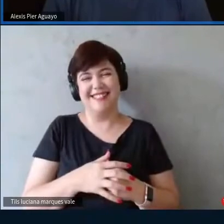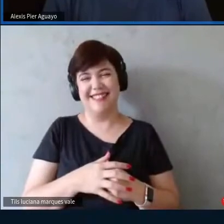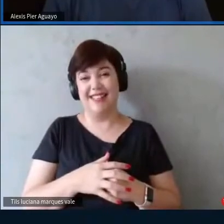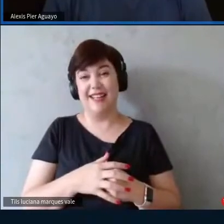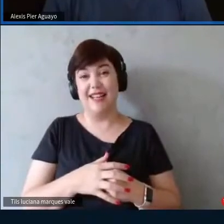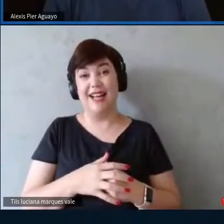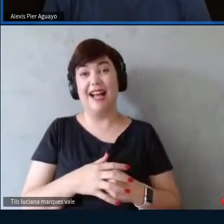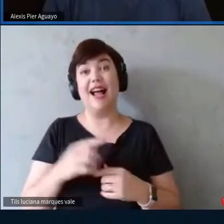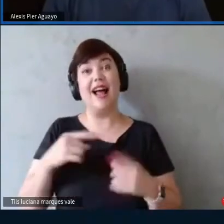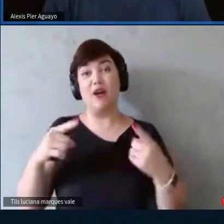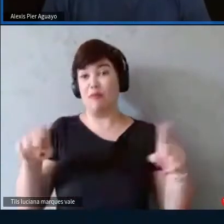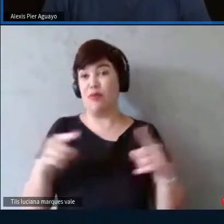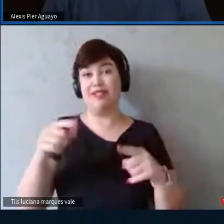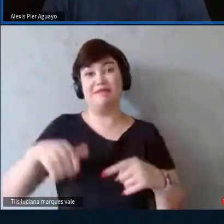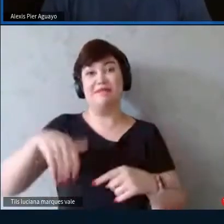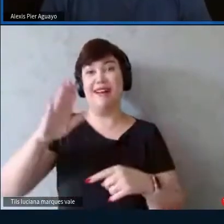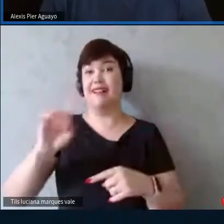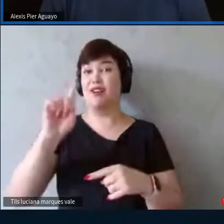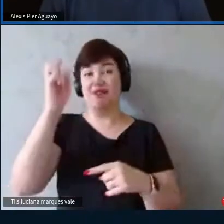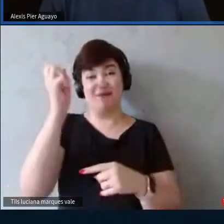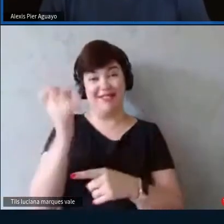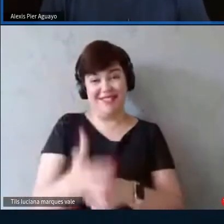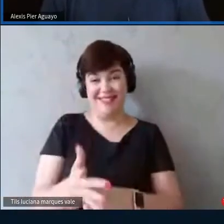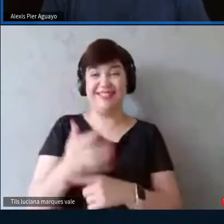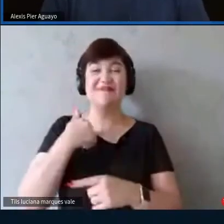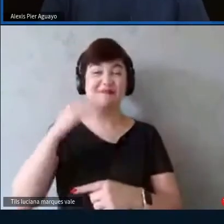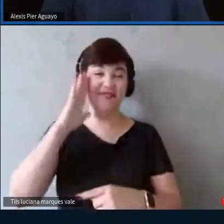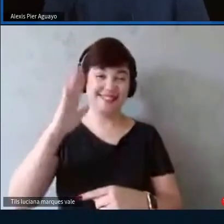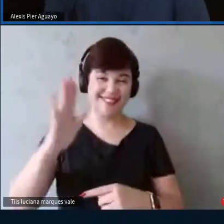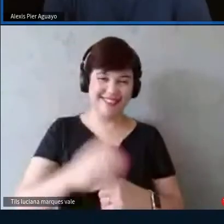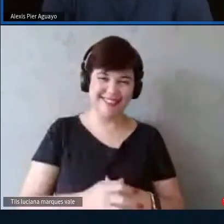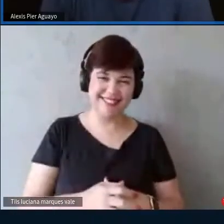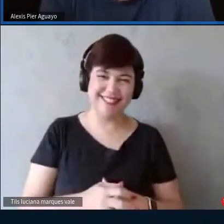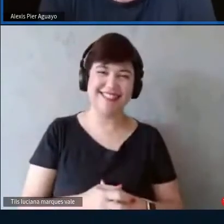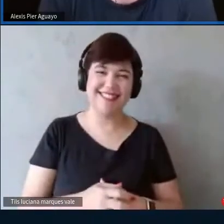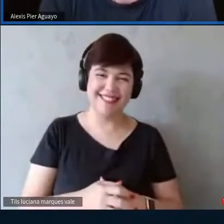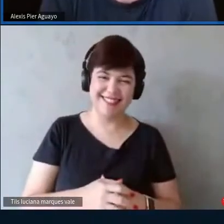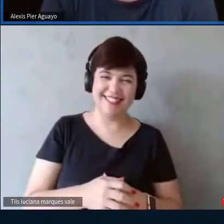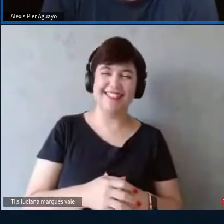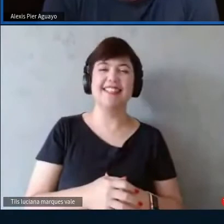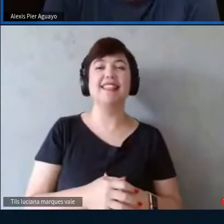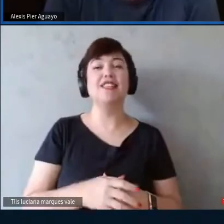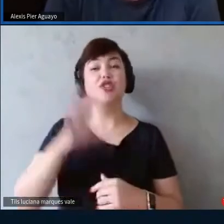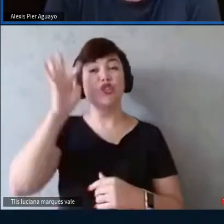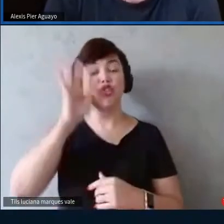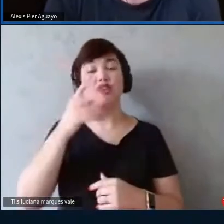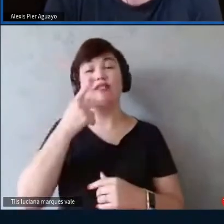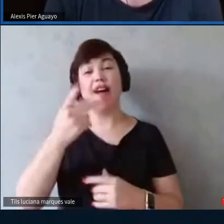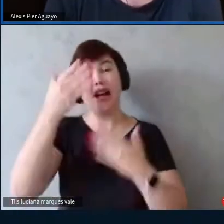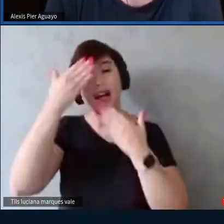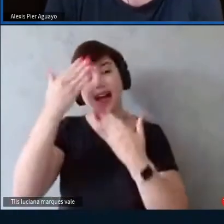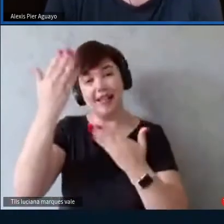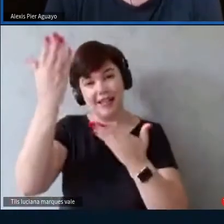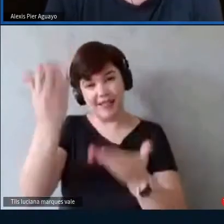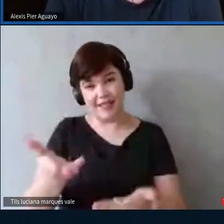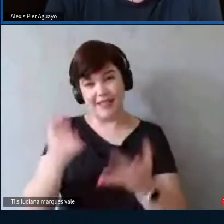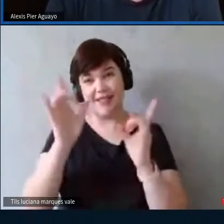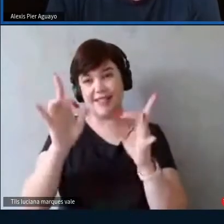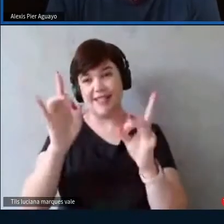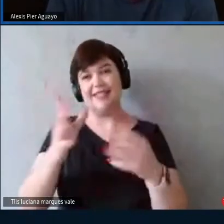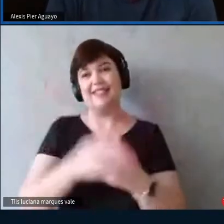Não, pra mim não é música não, principalmente de madrugada, Vini. Agora, Tuxi, deixa eu fazer um agradecimento especial pra você, meu